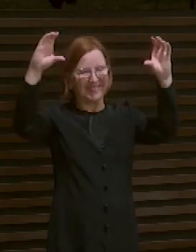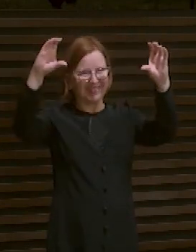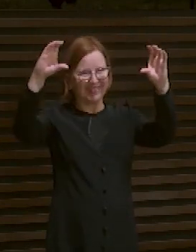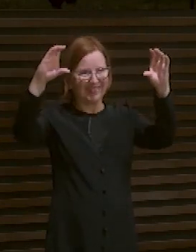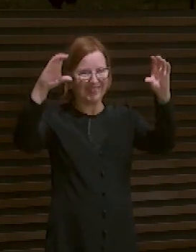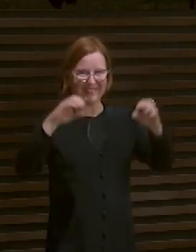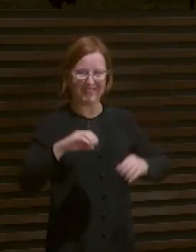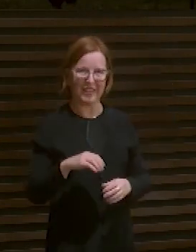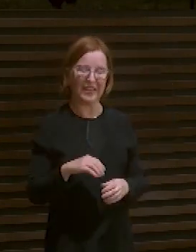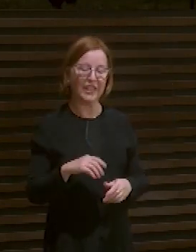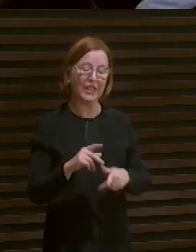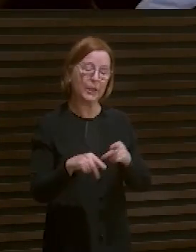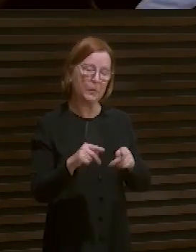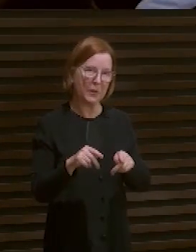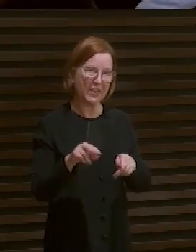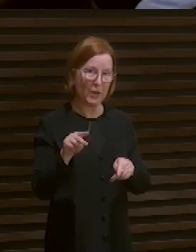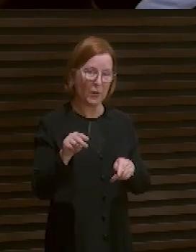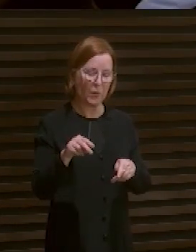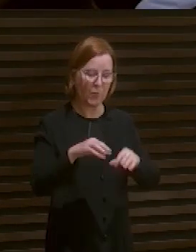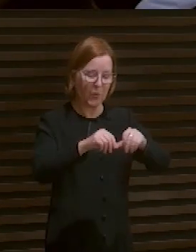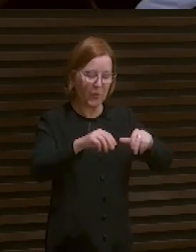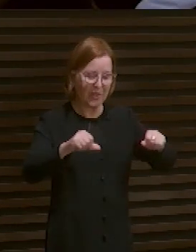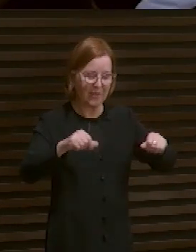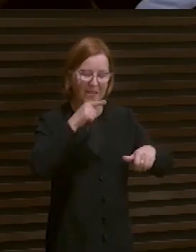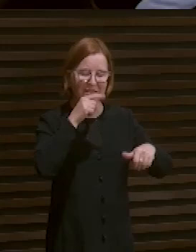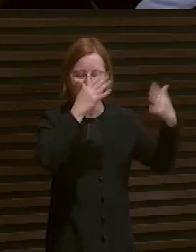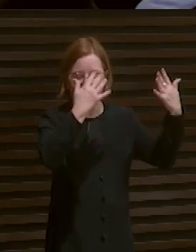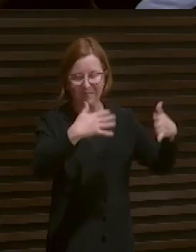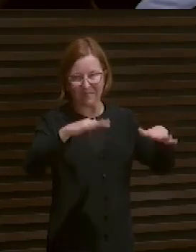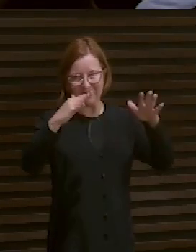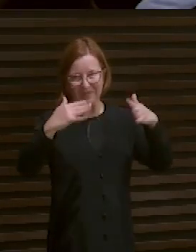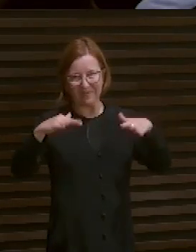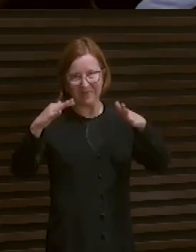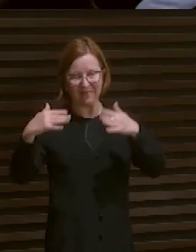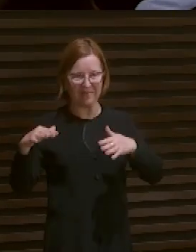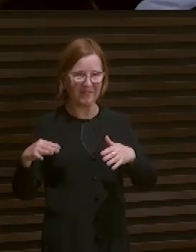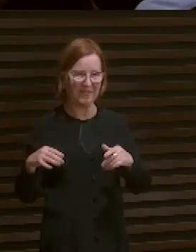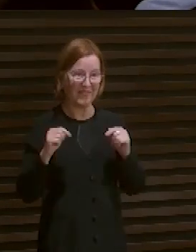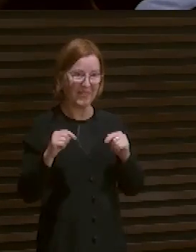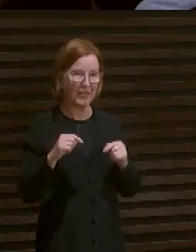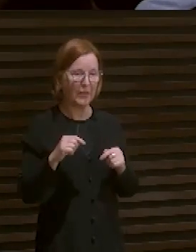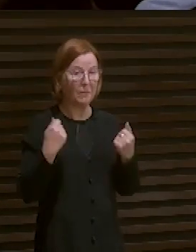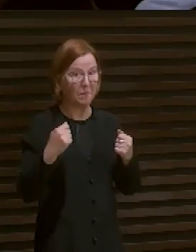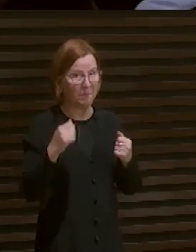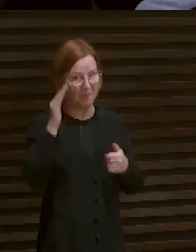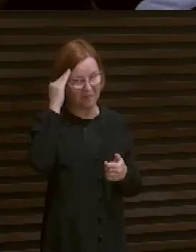E são aqueles que são como a areia do mar. E aqui nós temos que